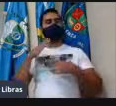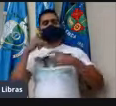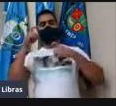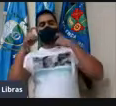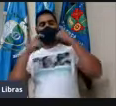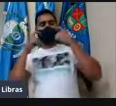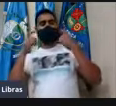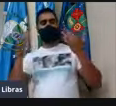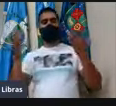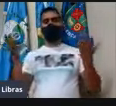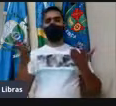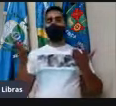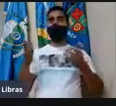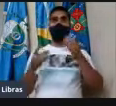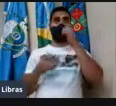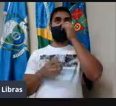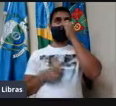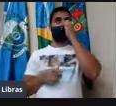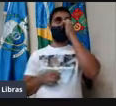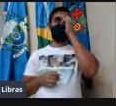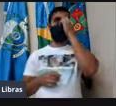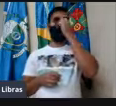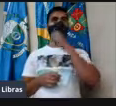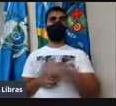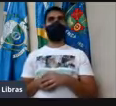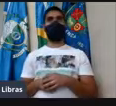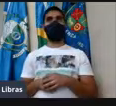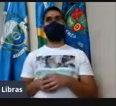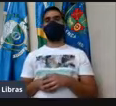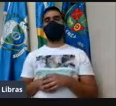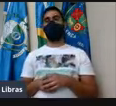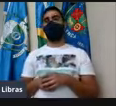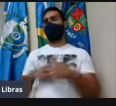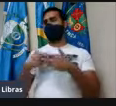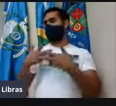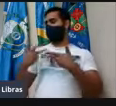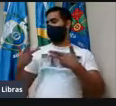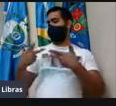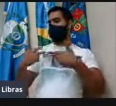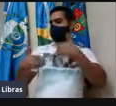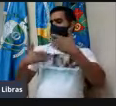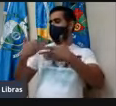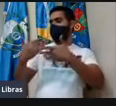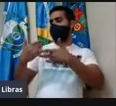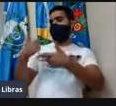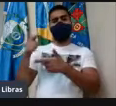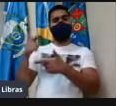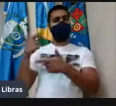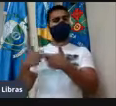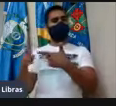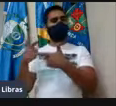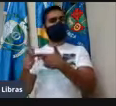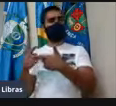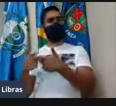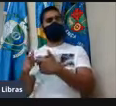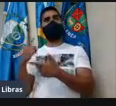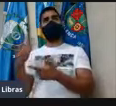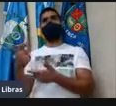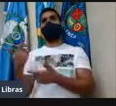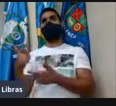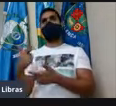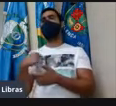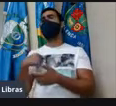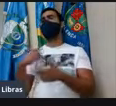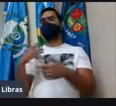E hoje, pelo visto, está fluindo normalmente eu não tenho tido nenhum problema com relação a isso, porque eu